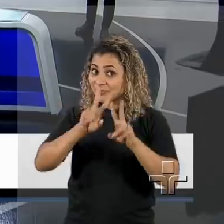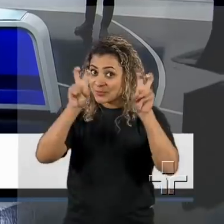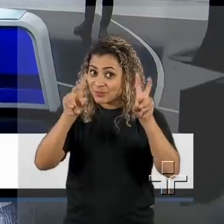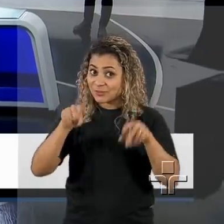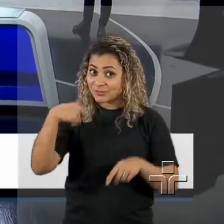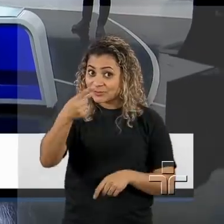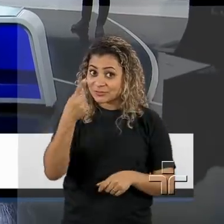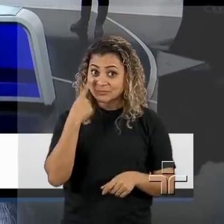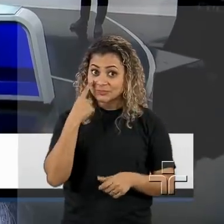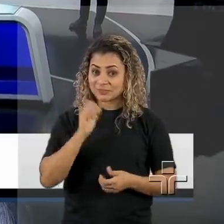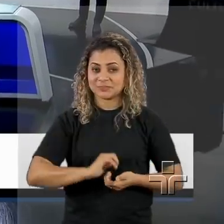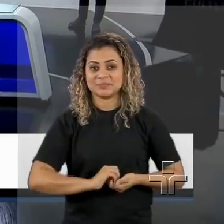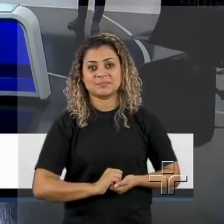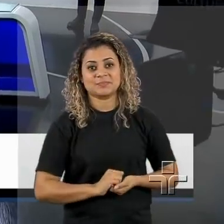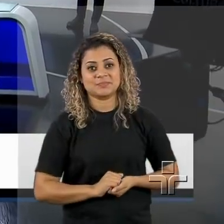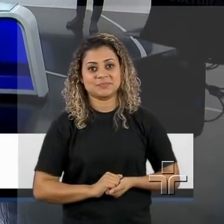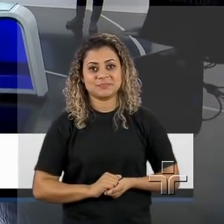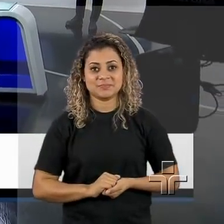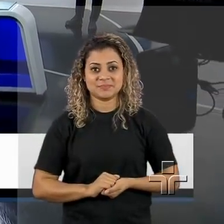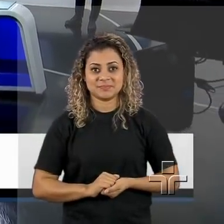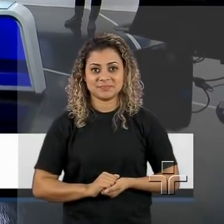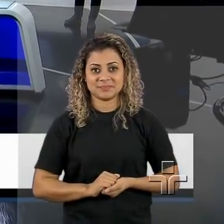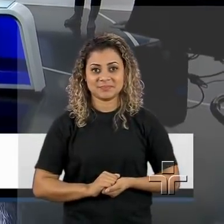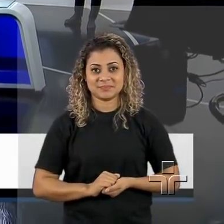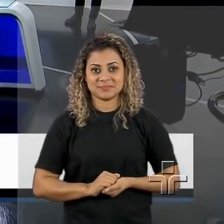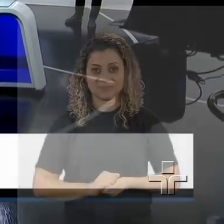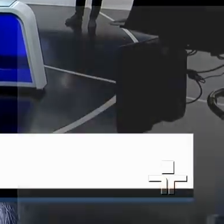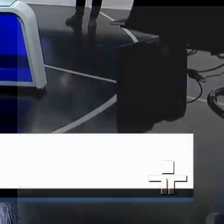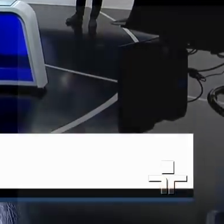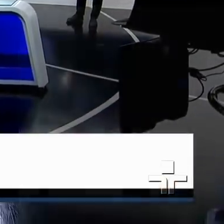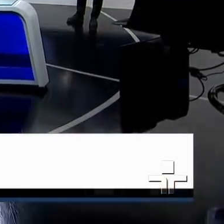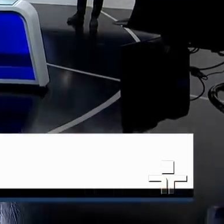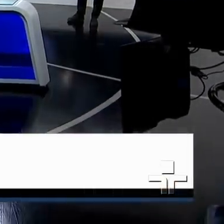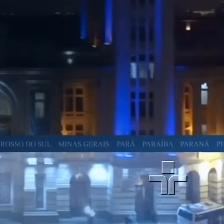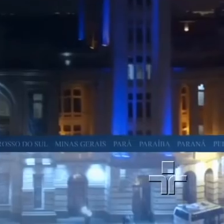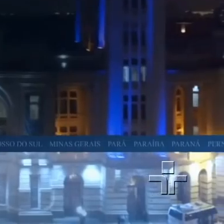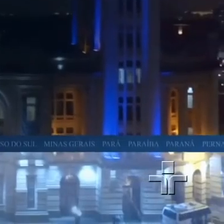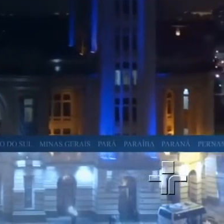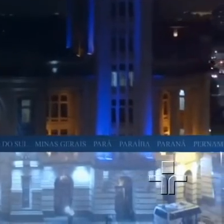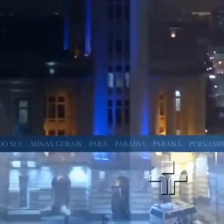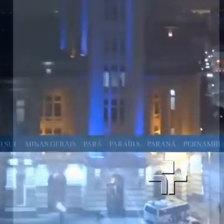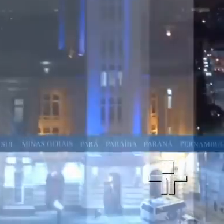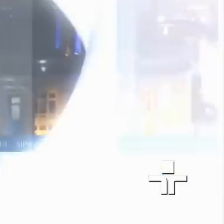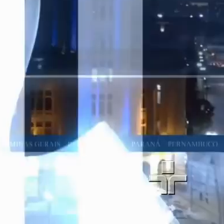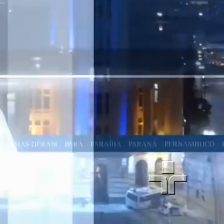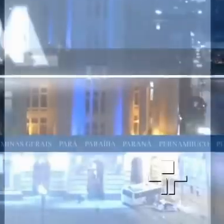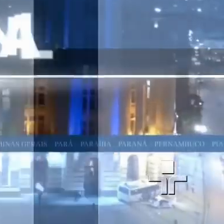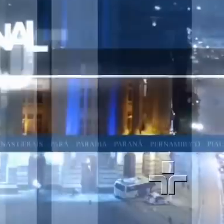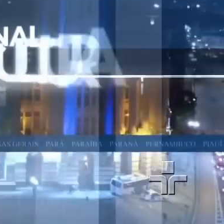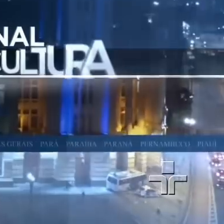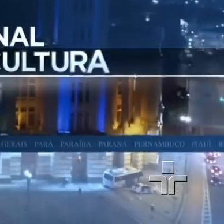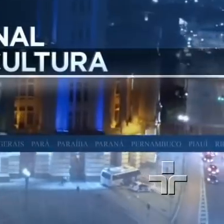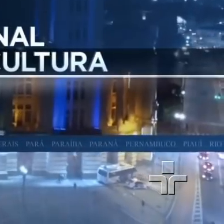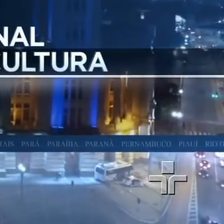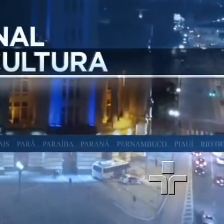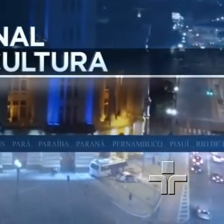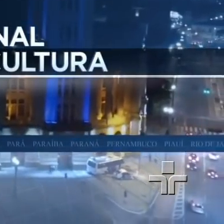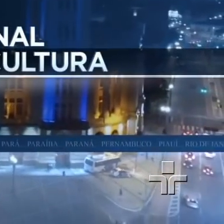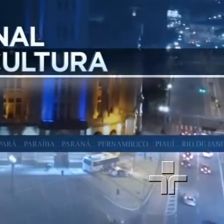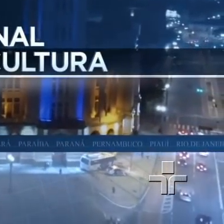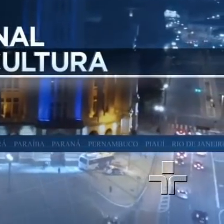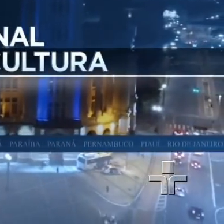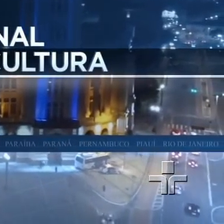França vencendo o Peru por 1-0. França se classificou e os peruanos já estão eliminados. E vocês assistiram os jogos de hoje?